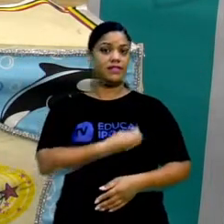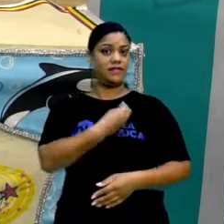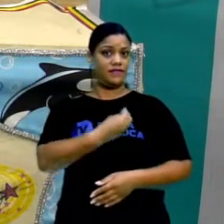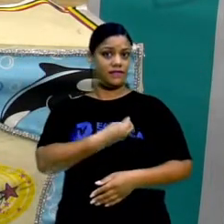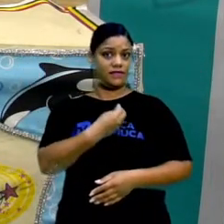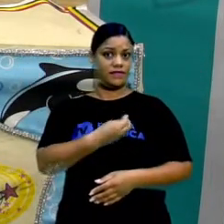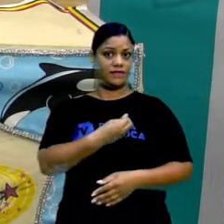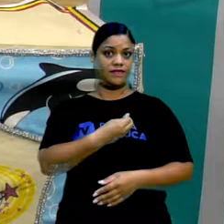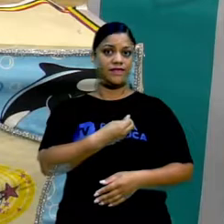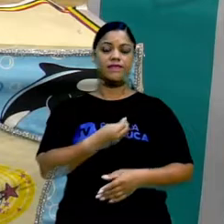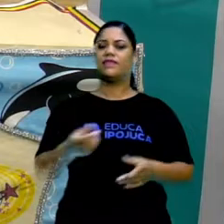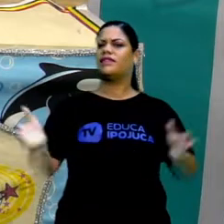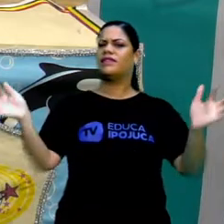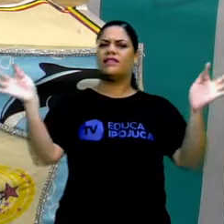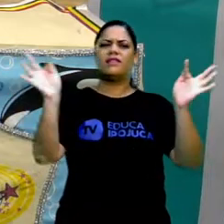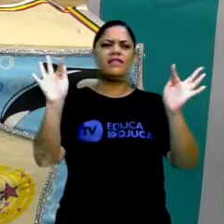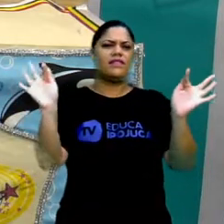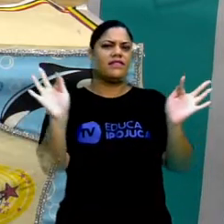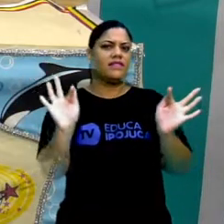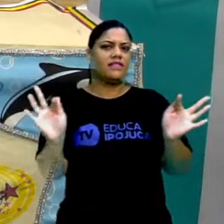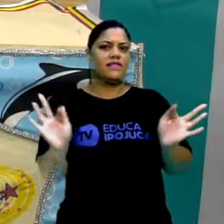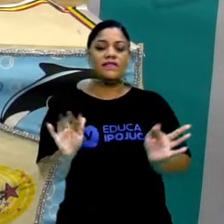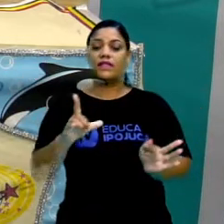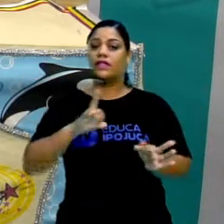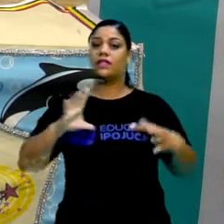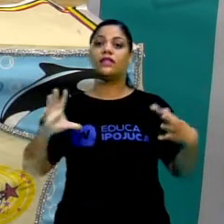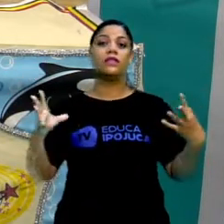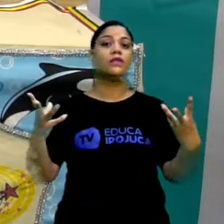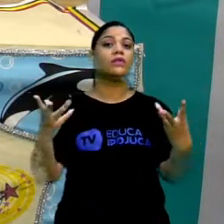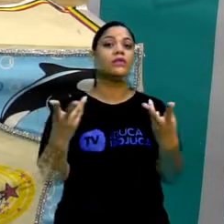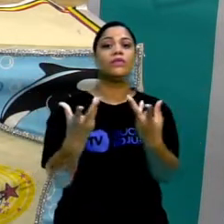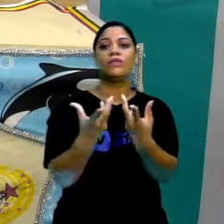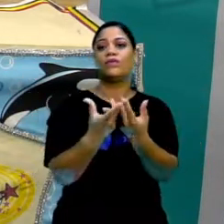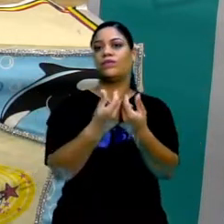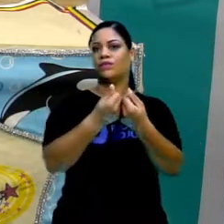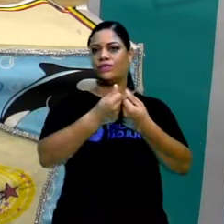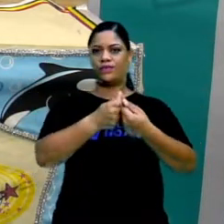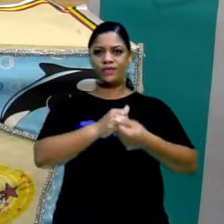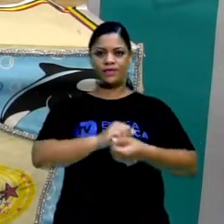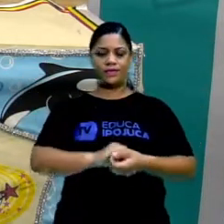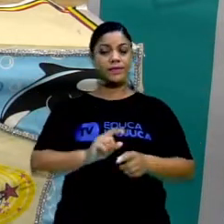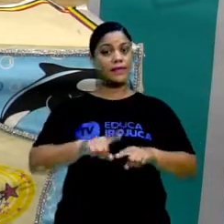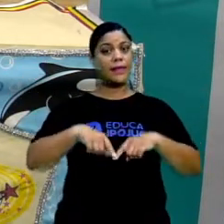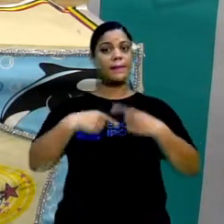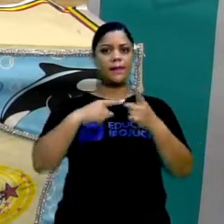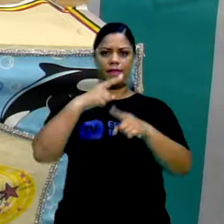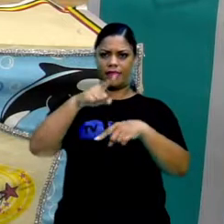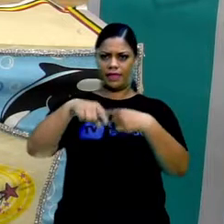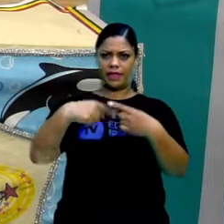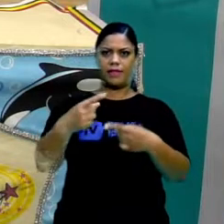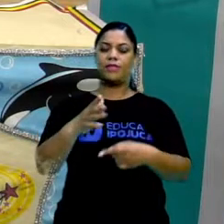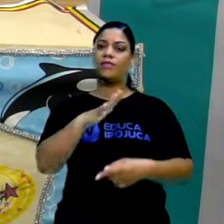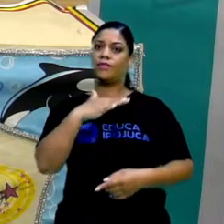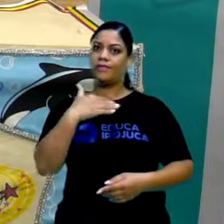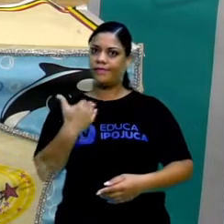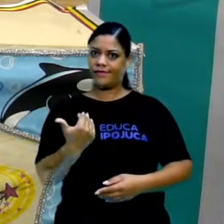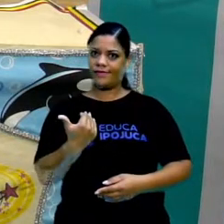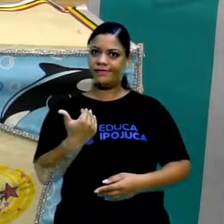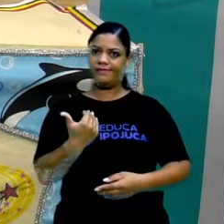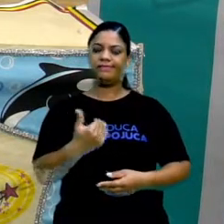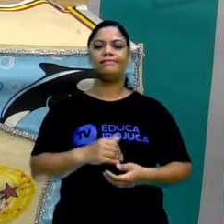vivo... Ele era muito feliz, ele tinha tudo. Mas aí, depois que ele